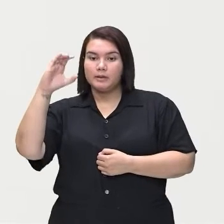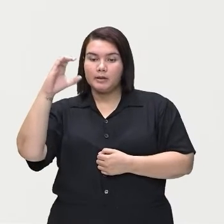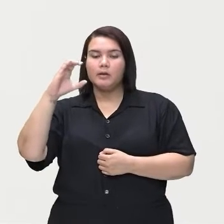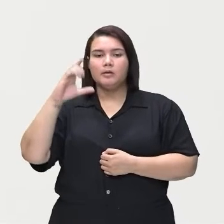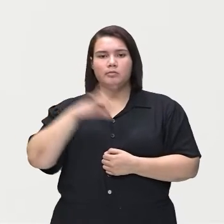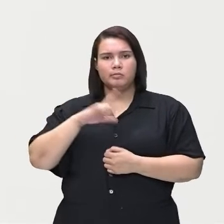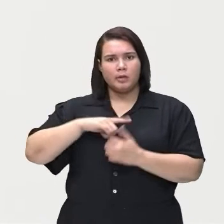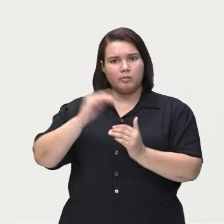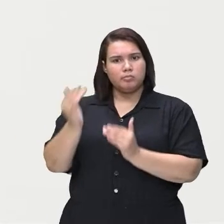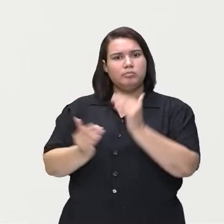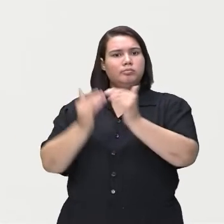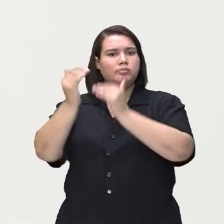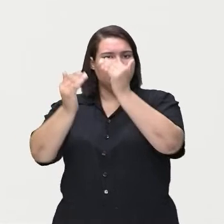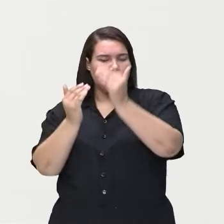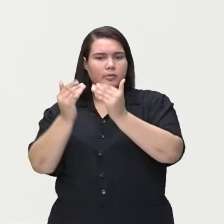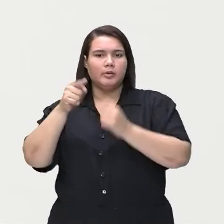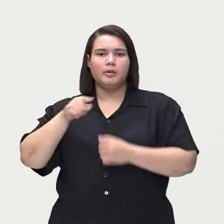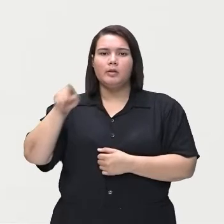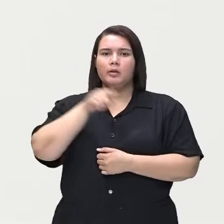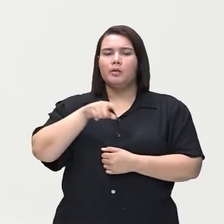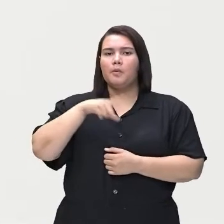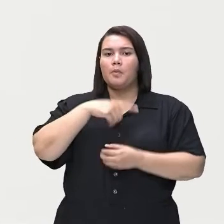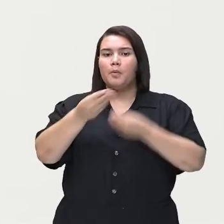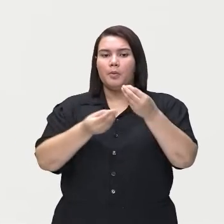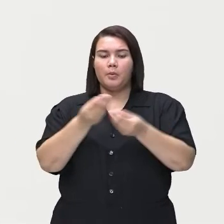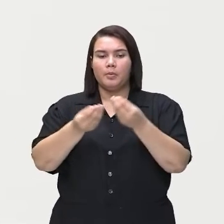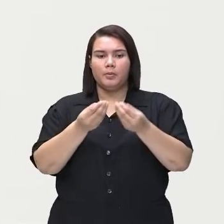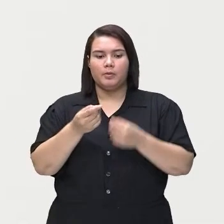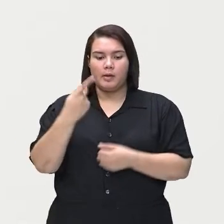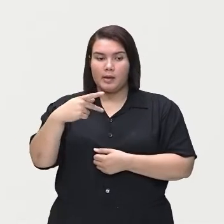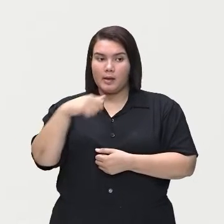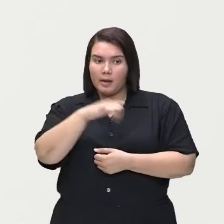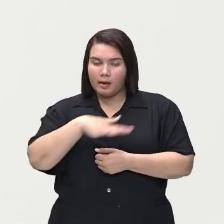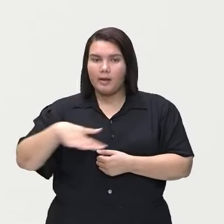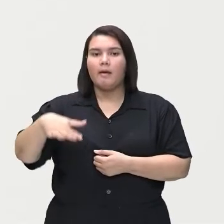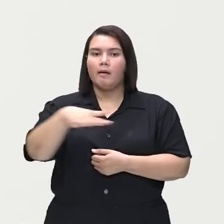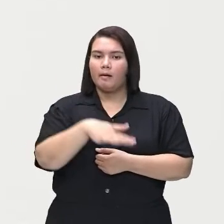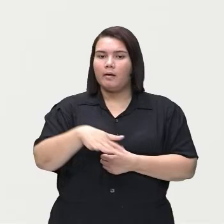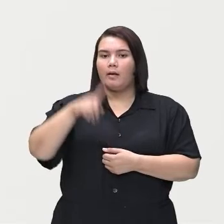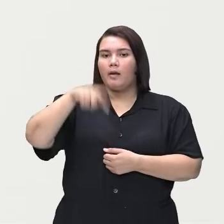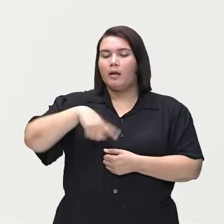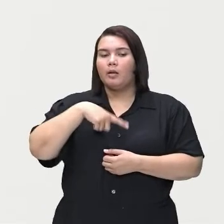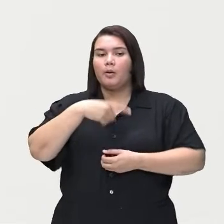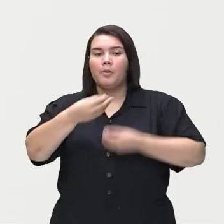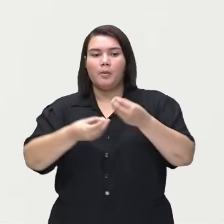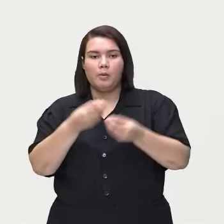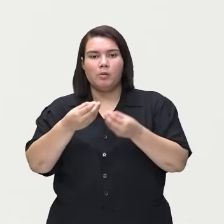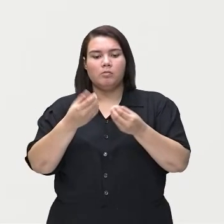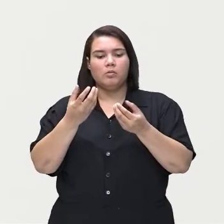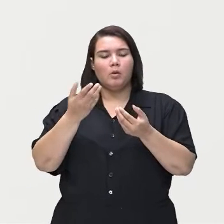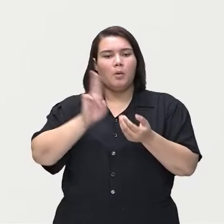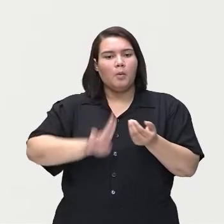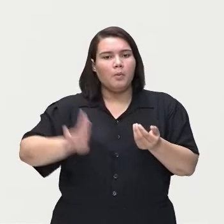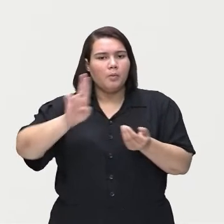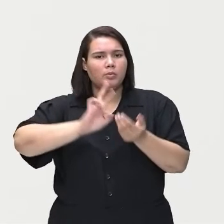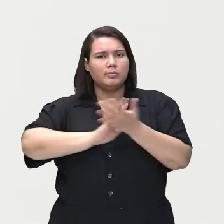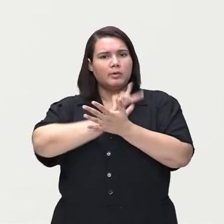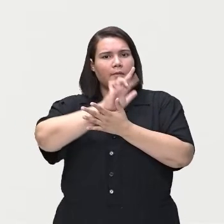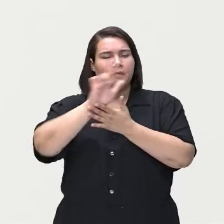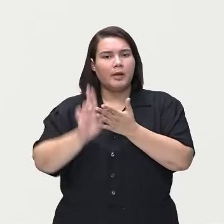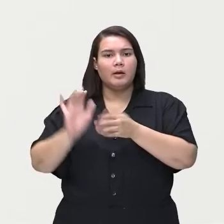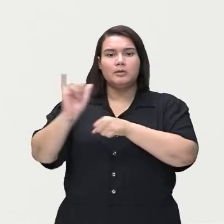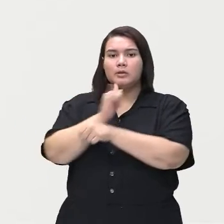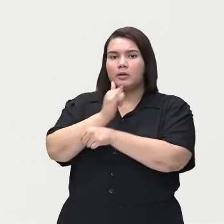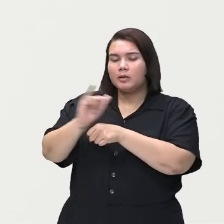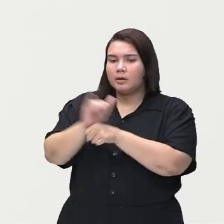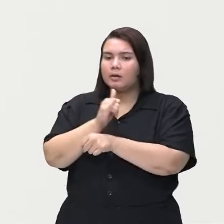ciência, a sua abordagem a essa área foi metódica, através de vários métodos que